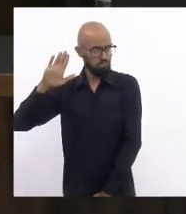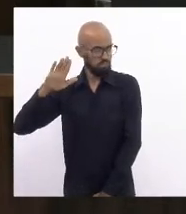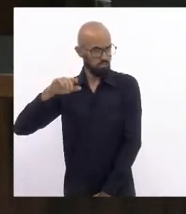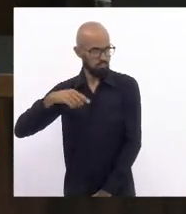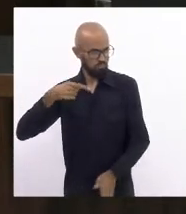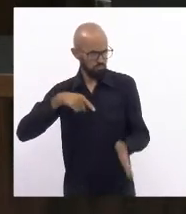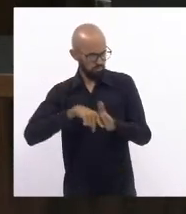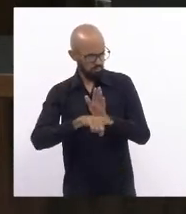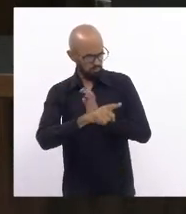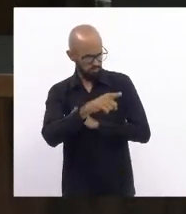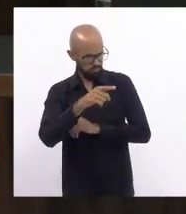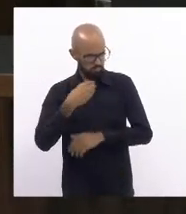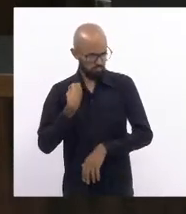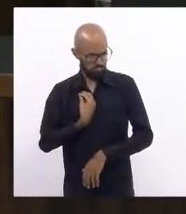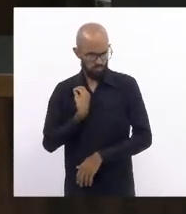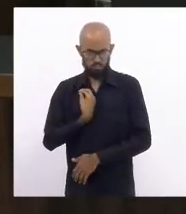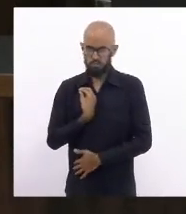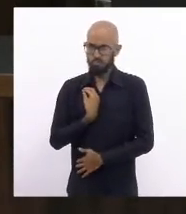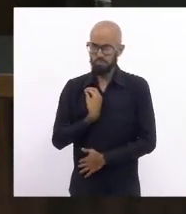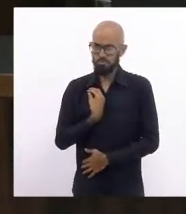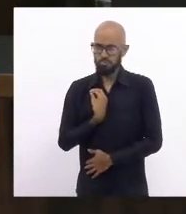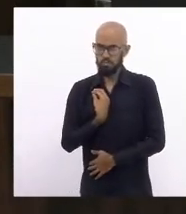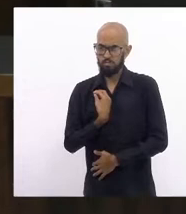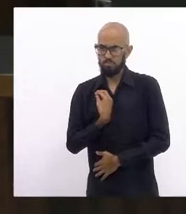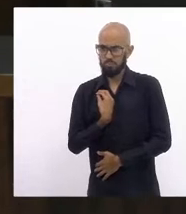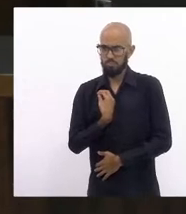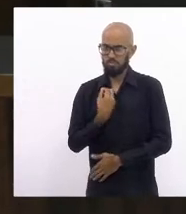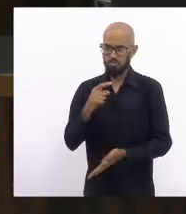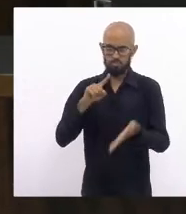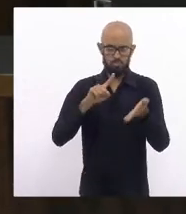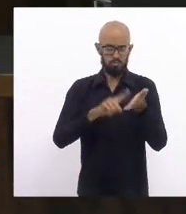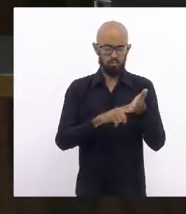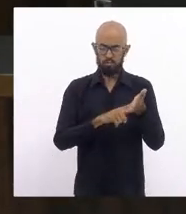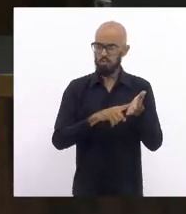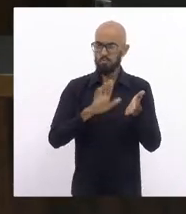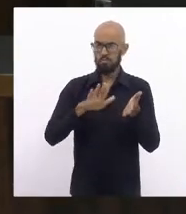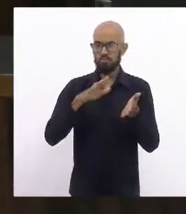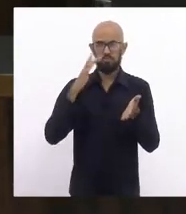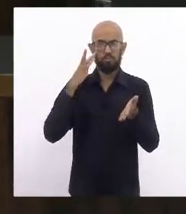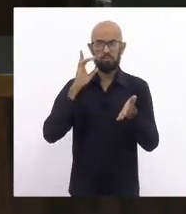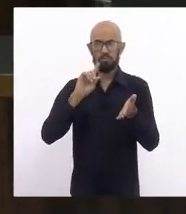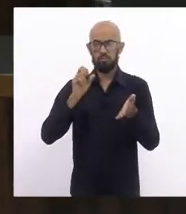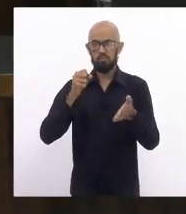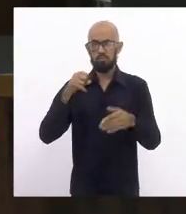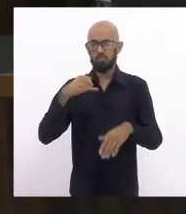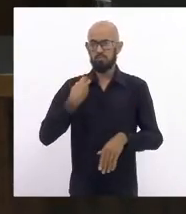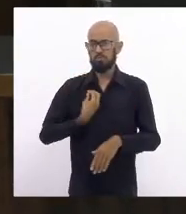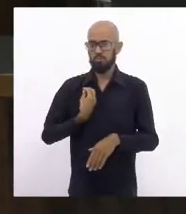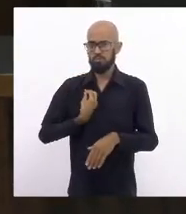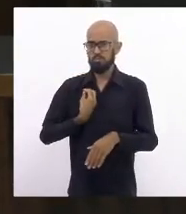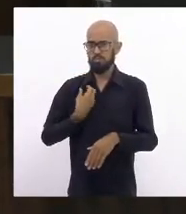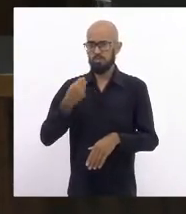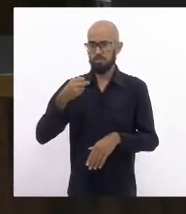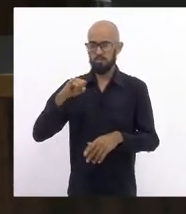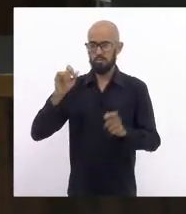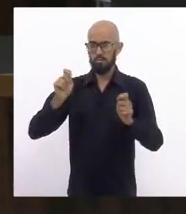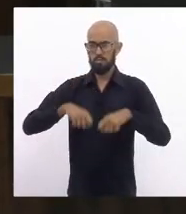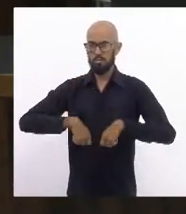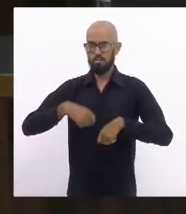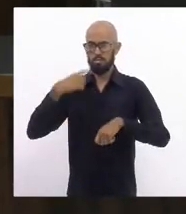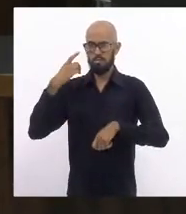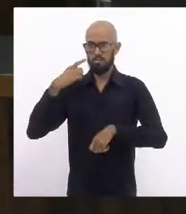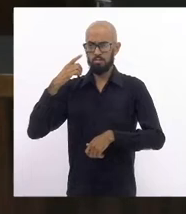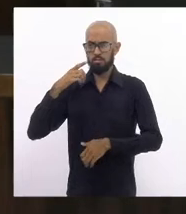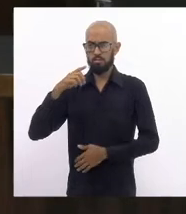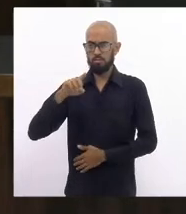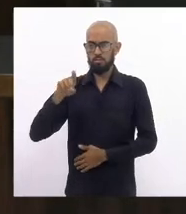Deputada Zeidan. Ela deu presença, mas não sei se está presente. Queria ver se fosse possível a deputada Zeidan